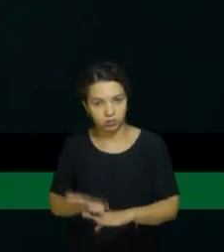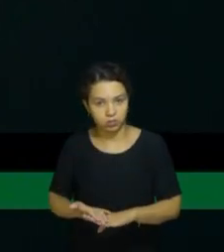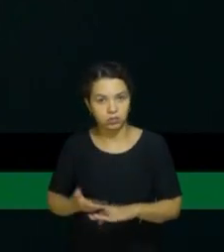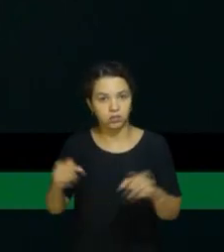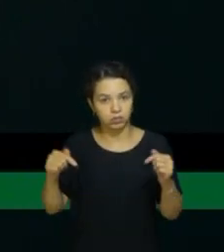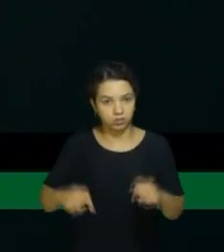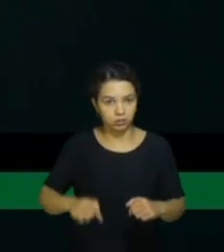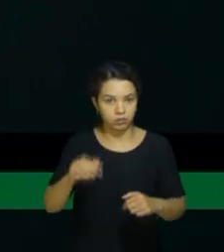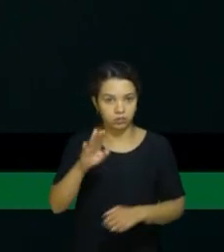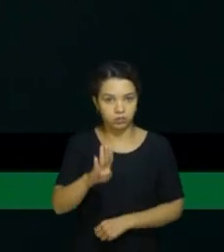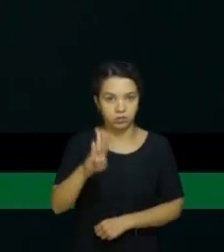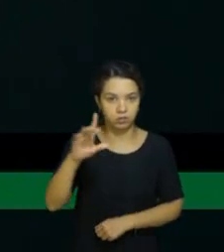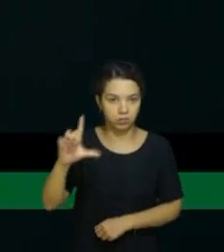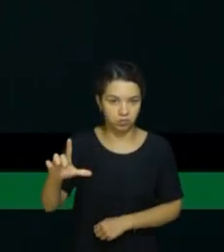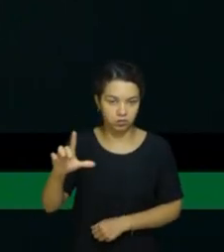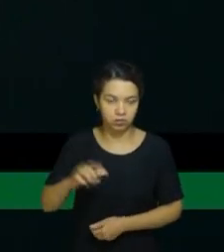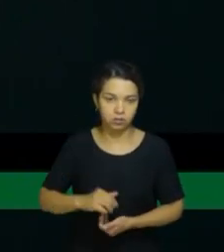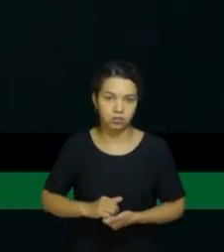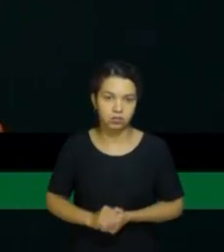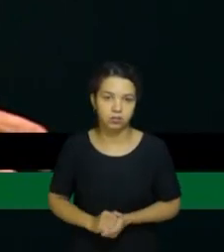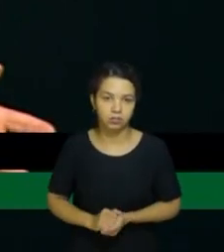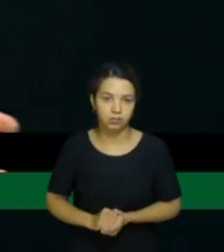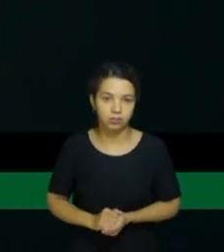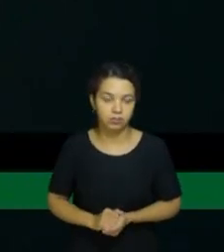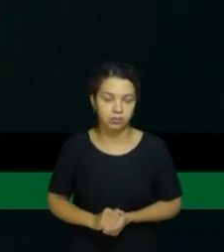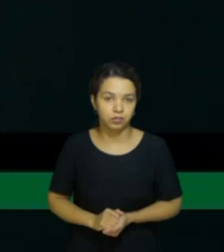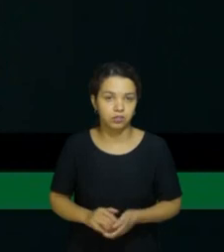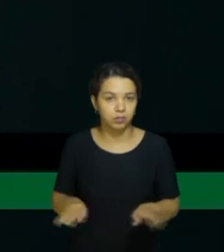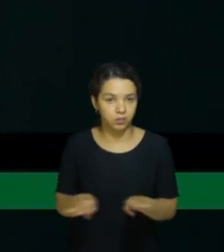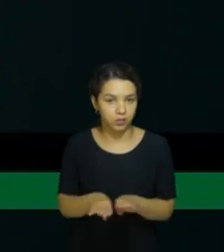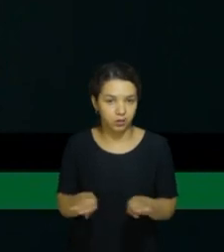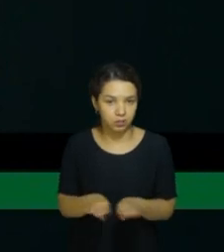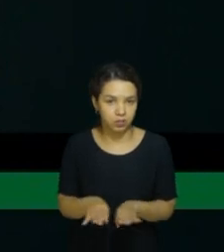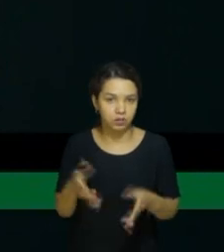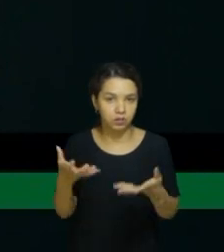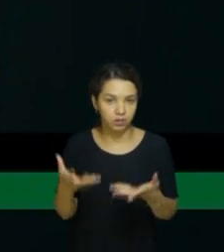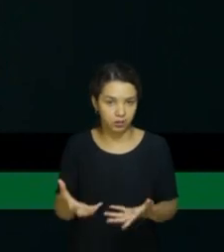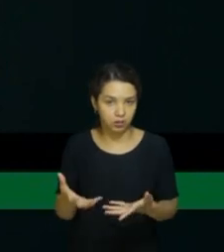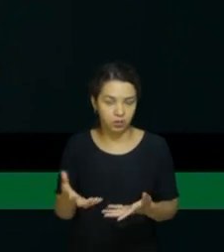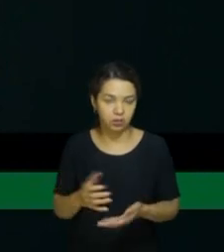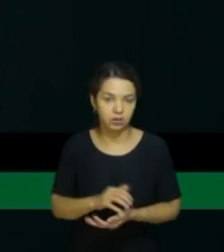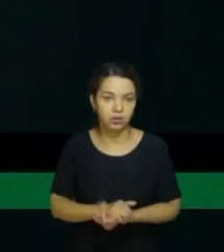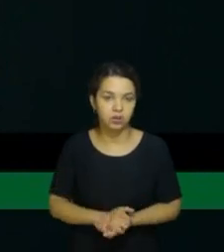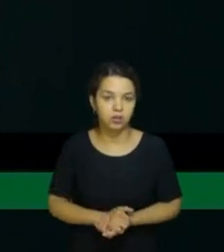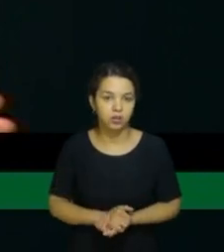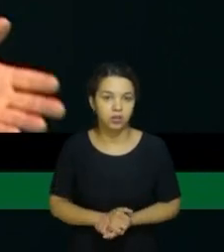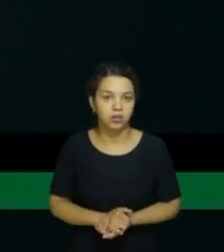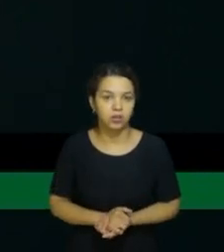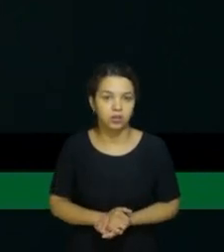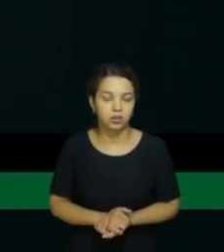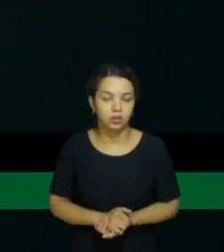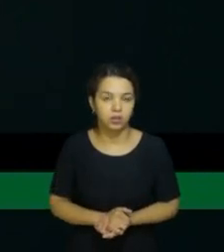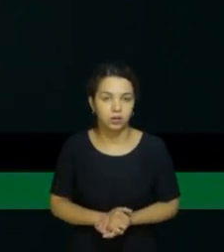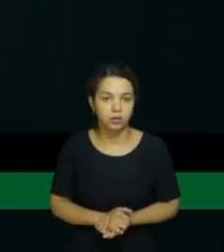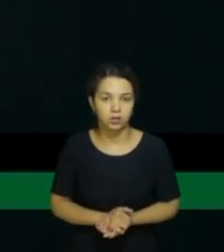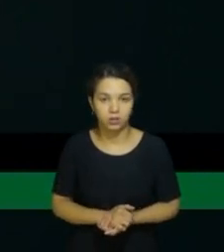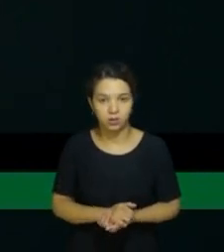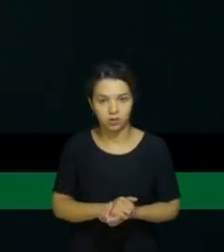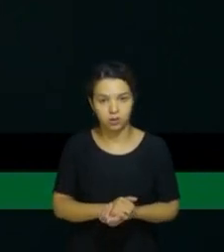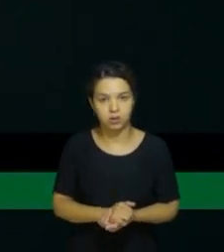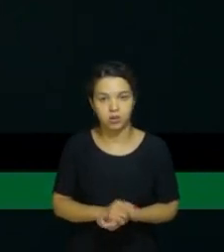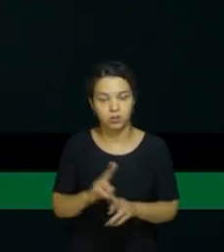em Blumenau e eu gostaria nesse sentido e certamente não